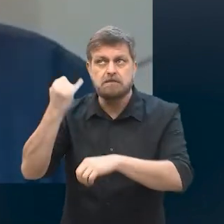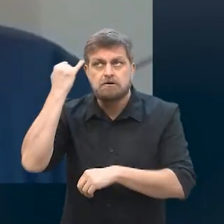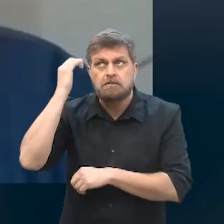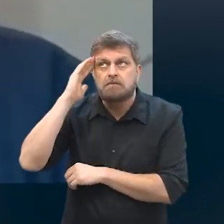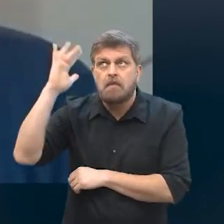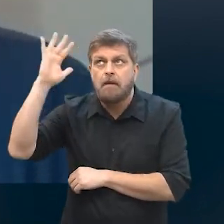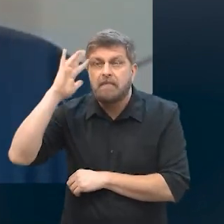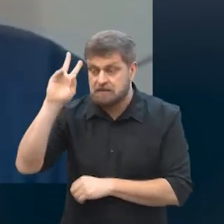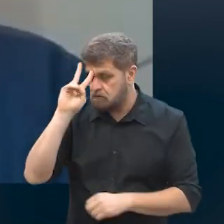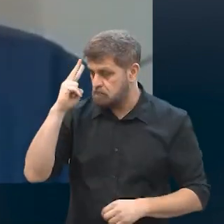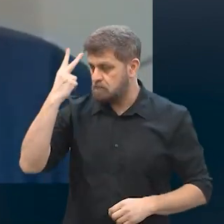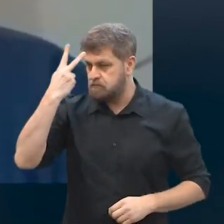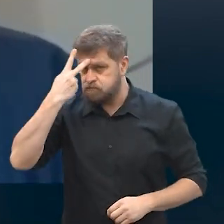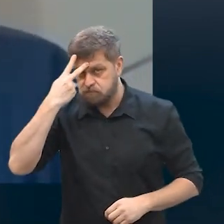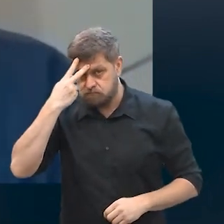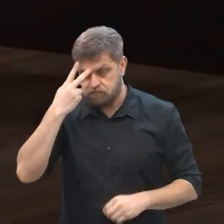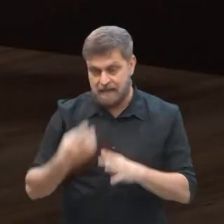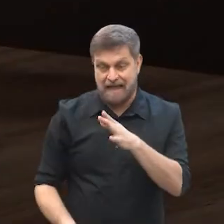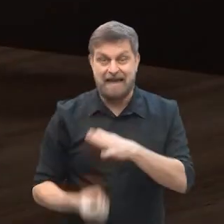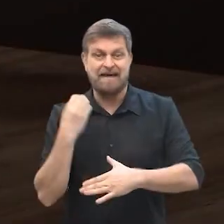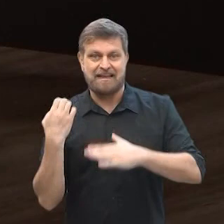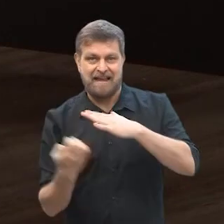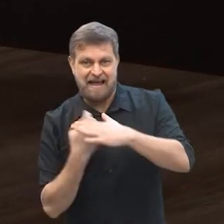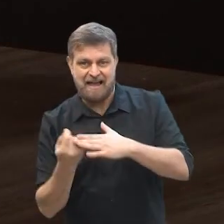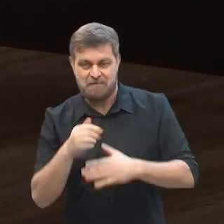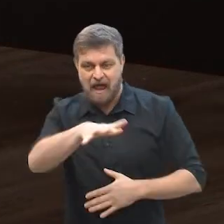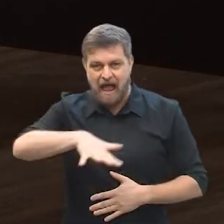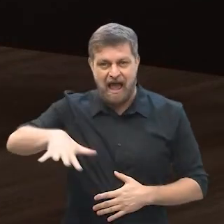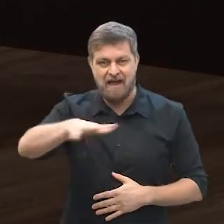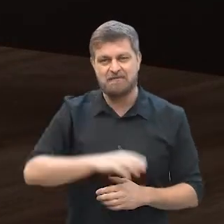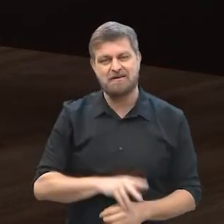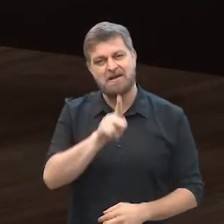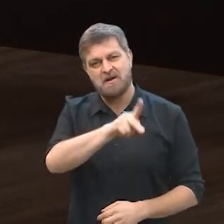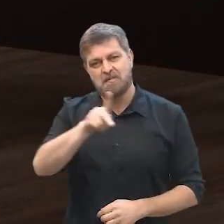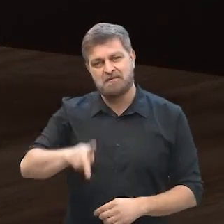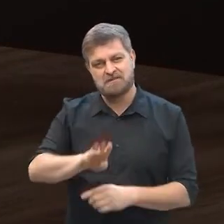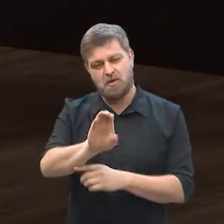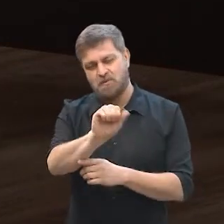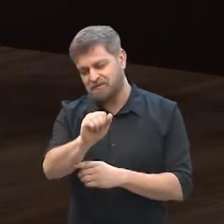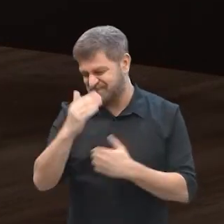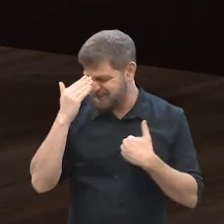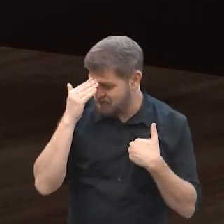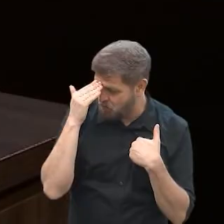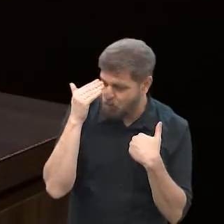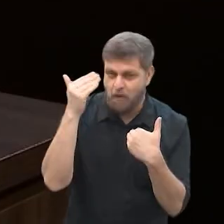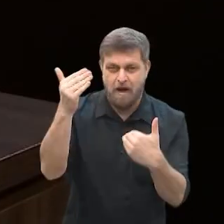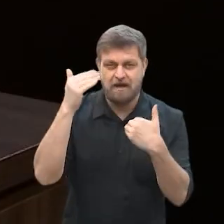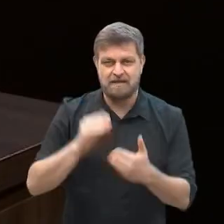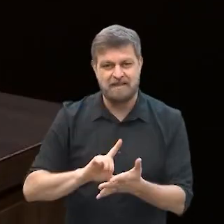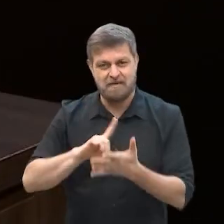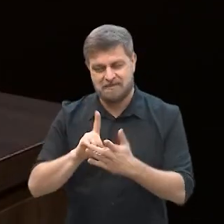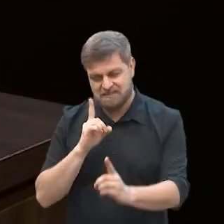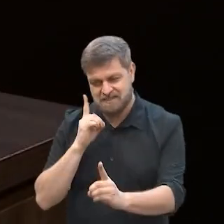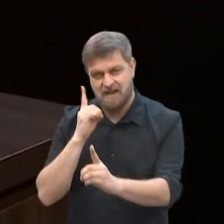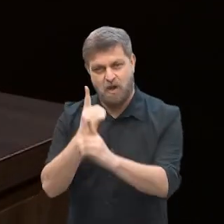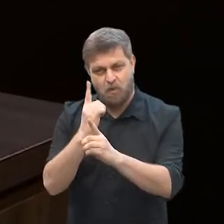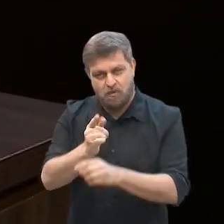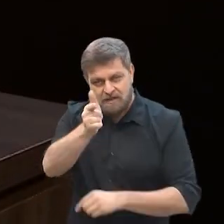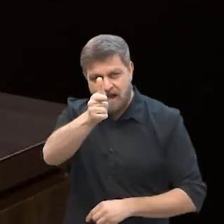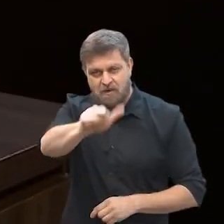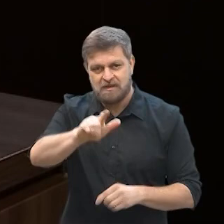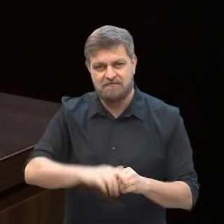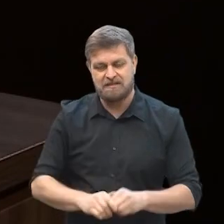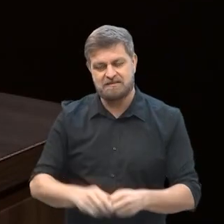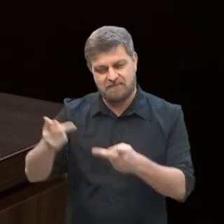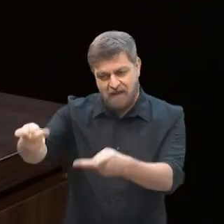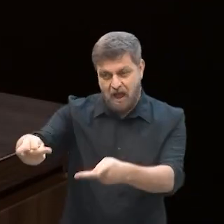pensar diferente e, de fato, empreender. Professor Boro, eu agradeço a sua participação e até um próximo programa.